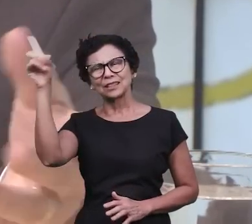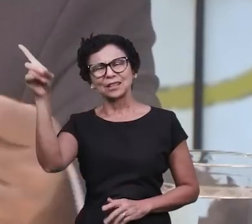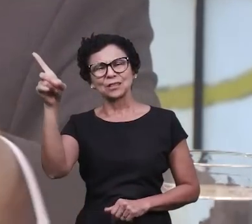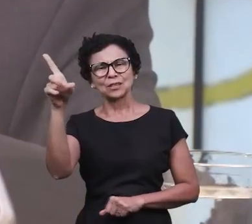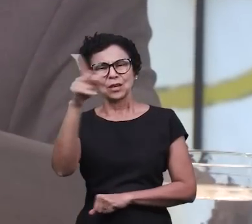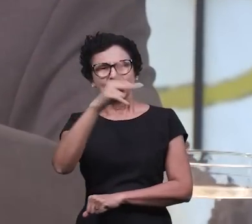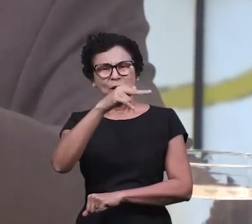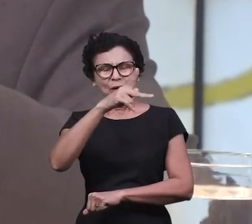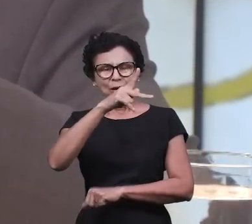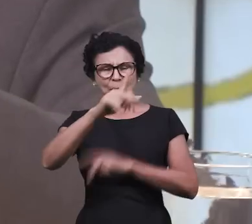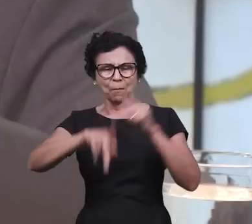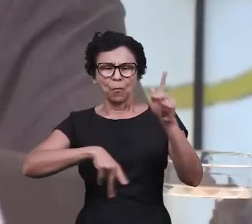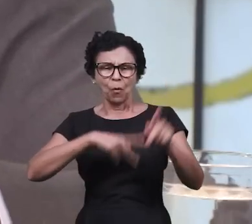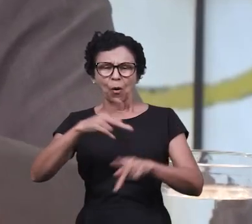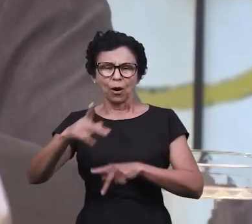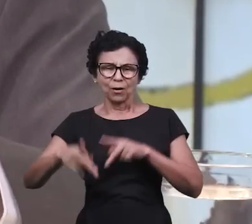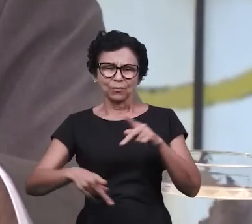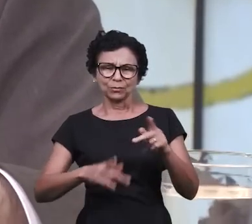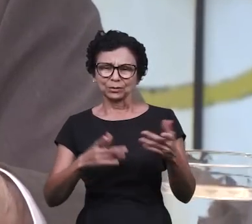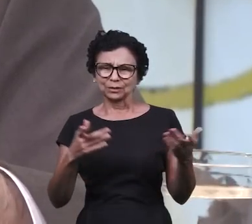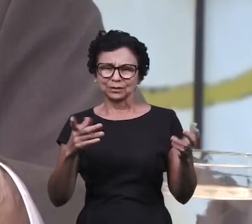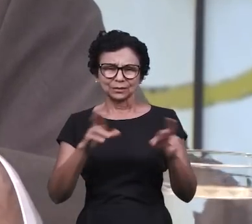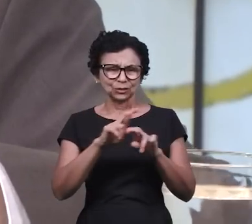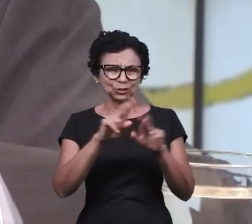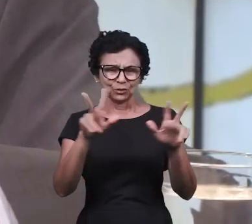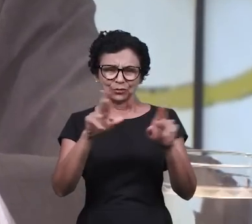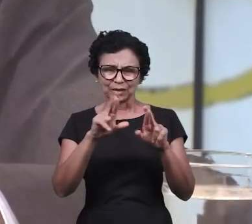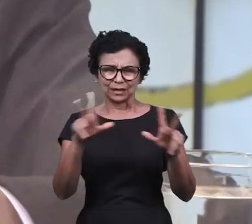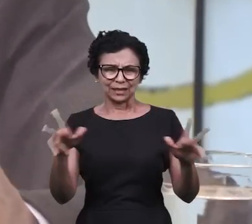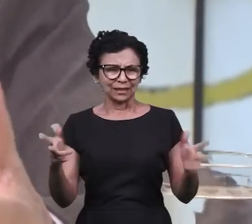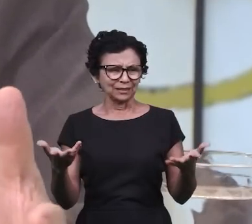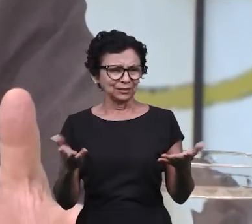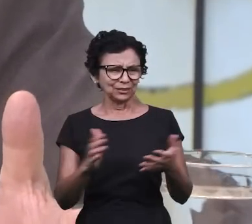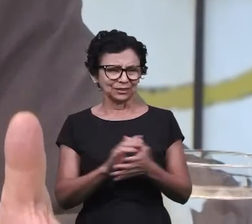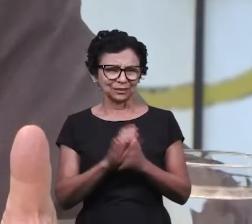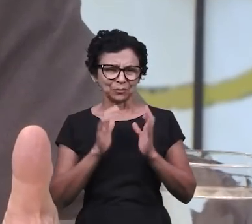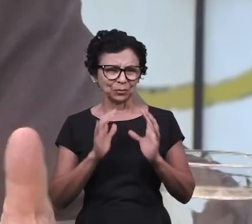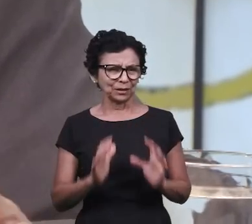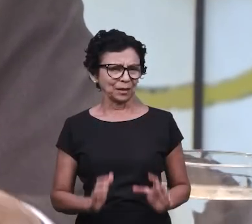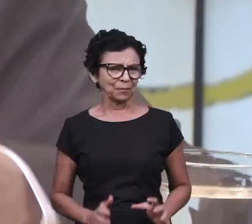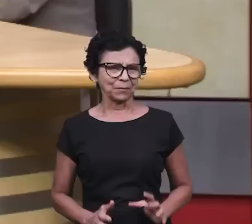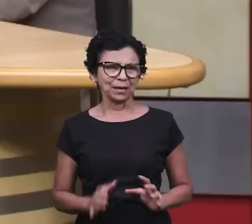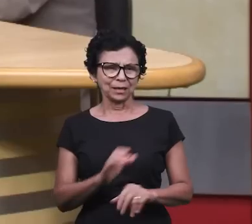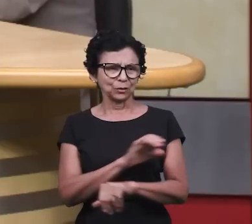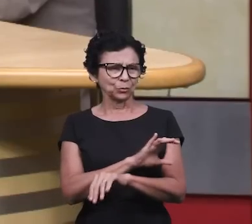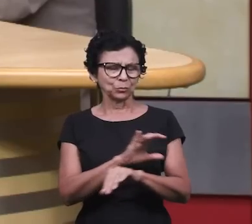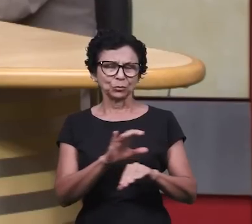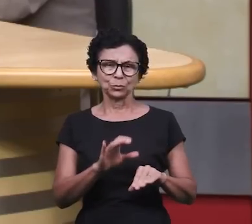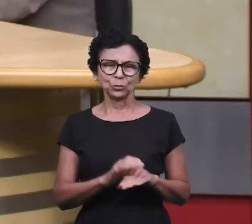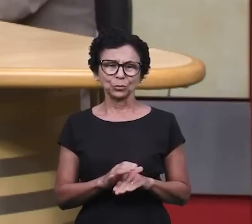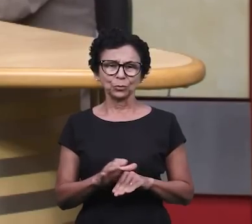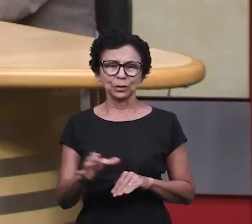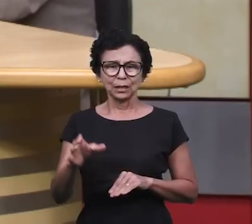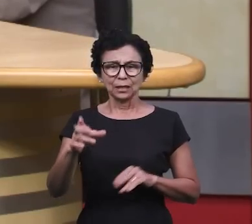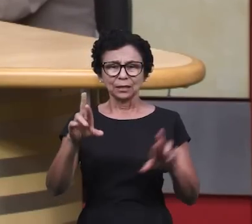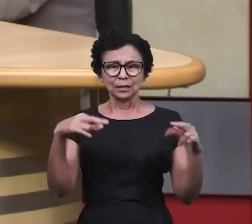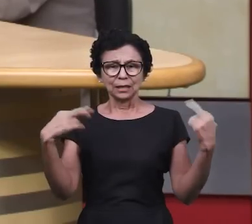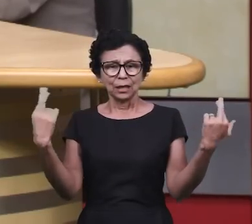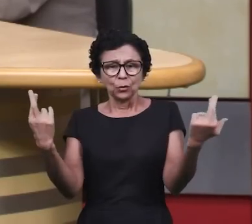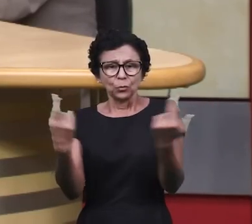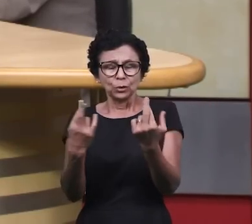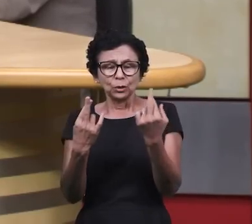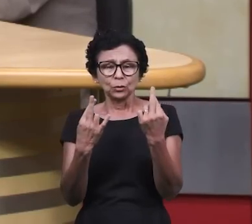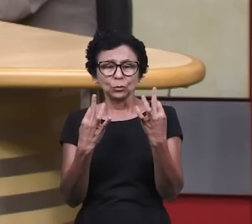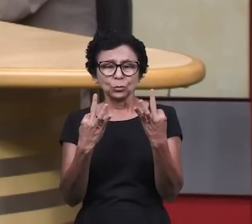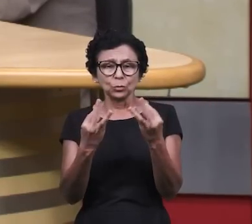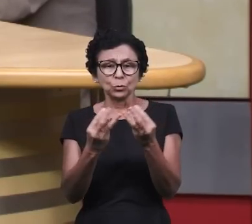costume diferente, sua forma de vida diferente, e de repente todos num só corpo, exato. No mesmo entendimento. Exato. Aquilo foi